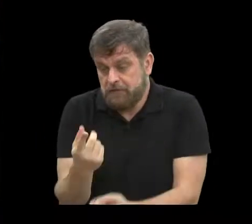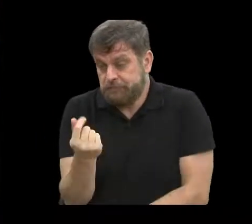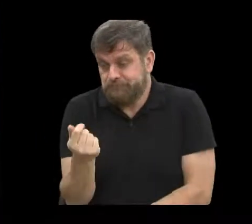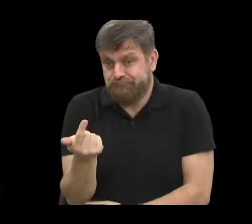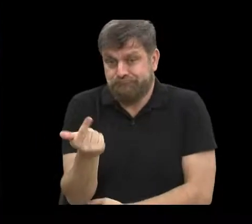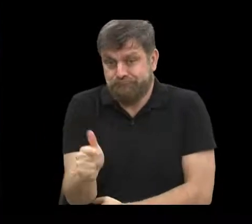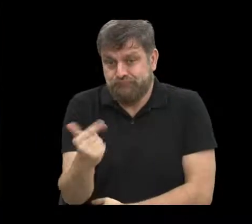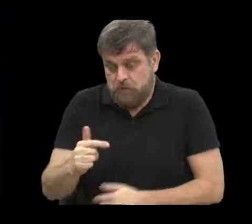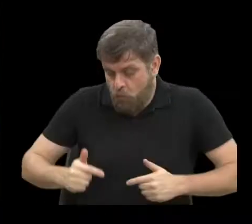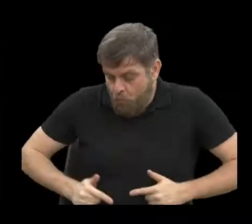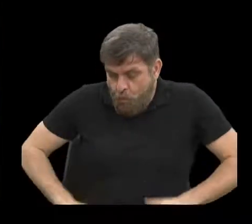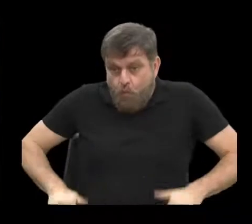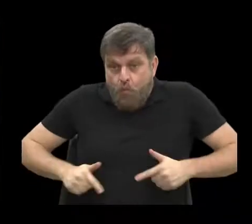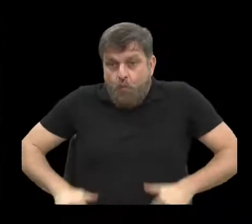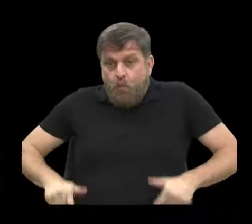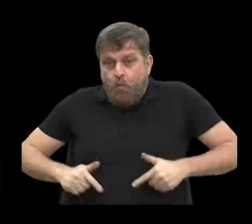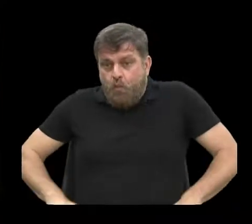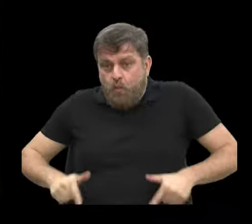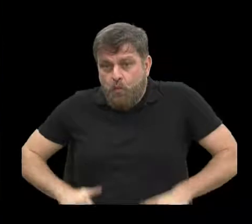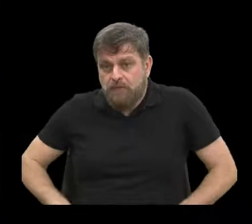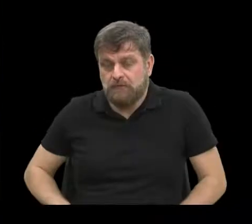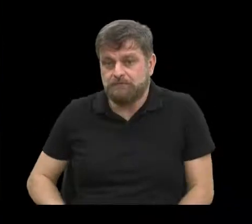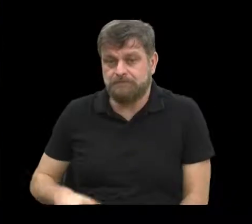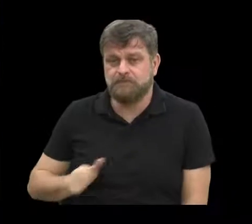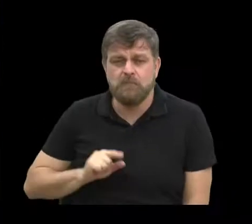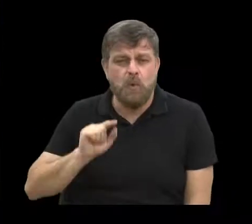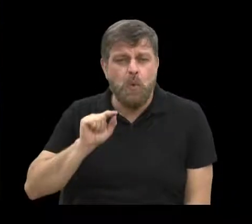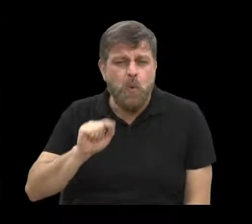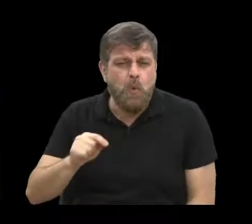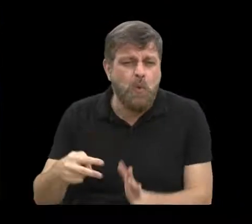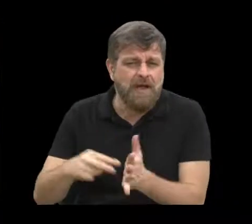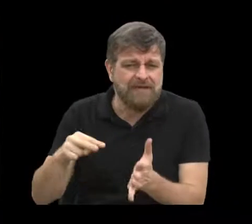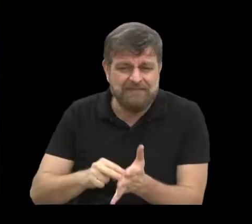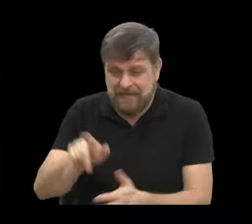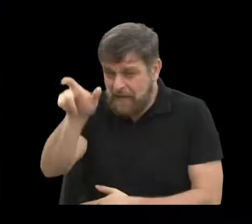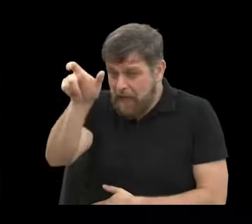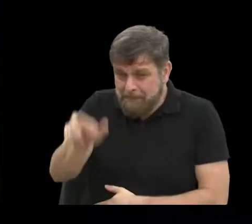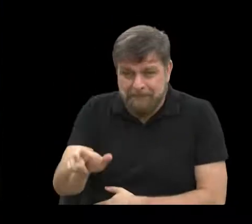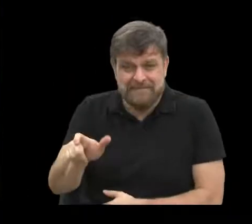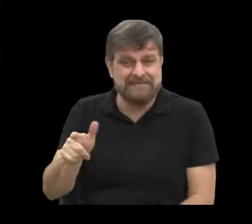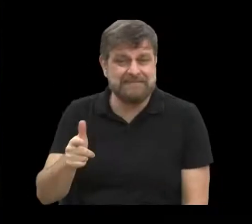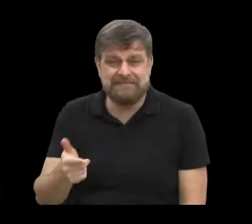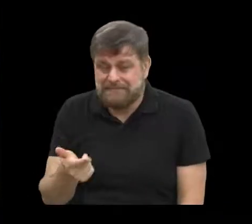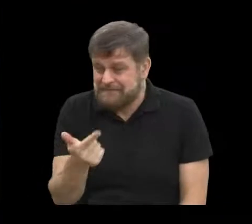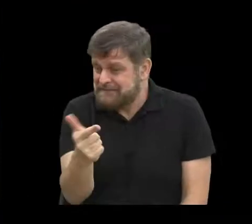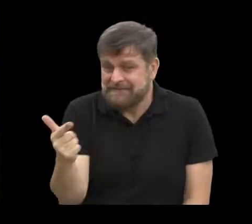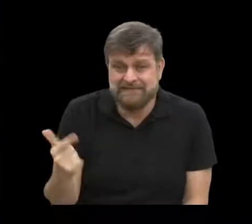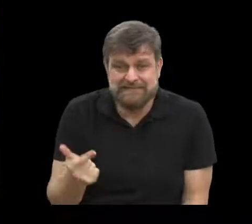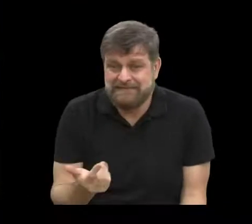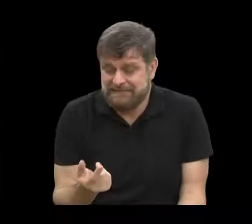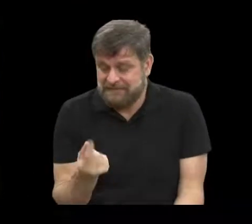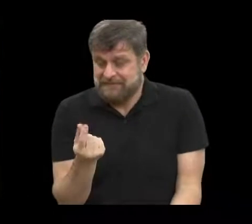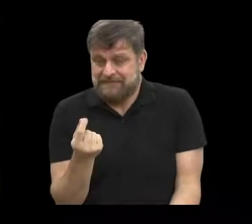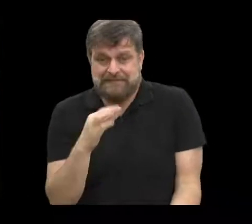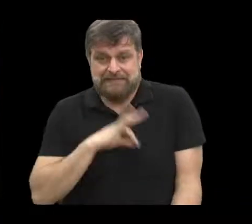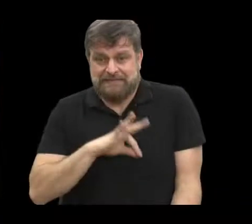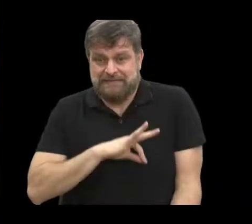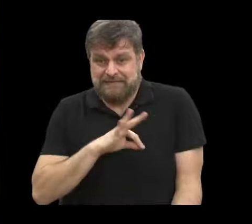certo? E aí, o que é considerado aí essa incapacidade de se prover a